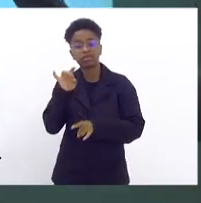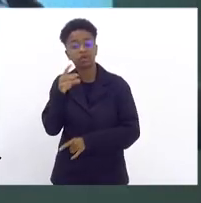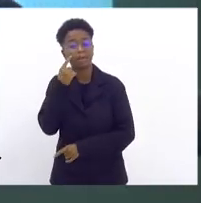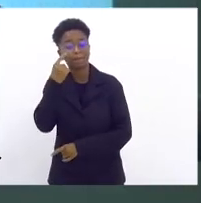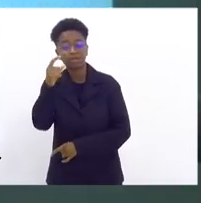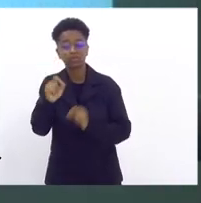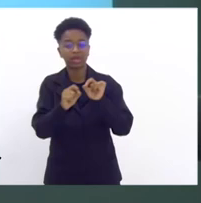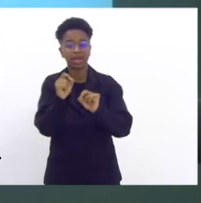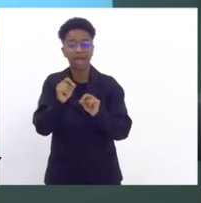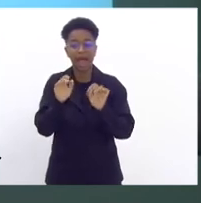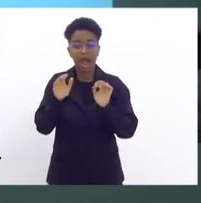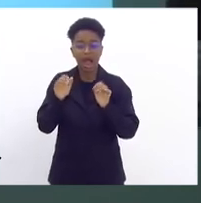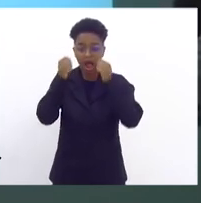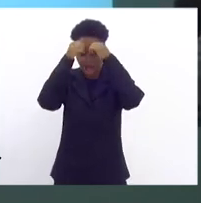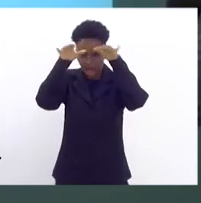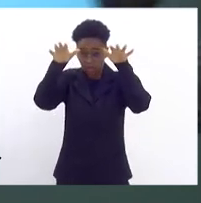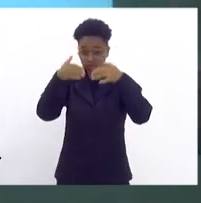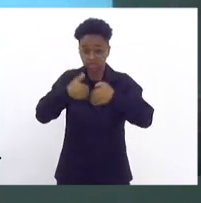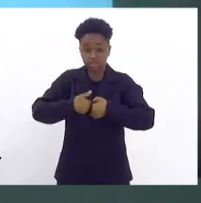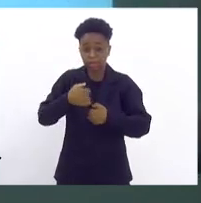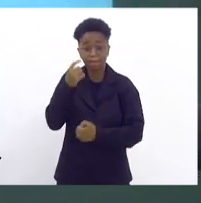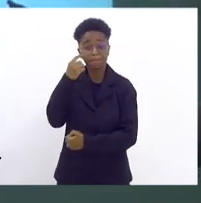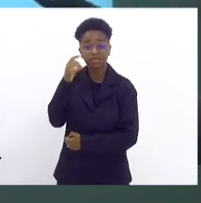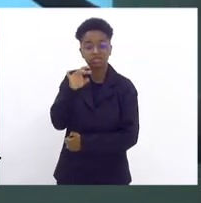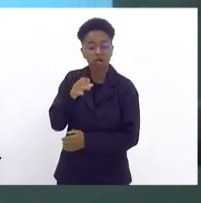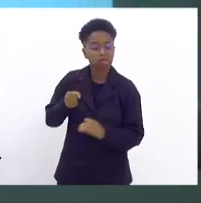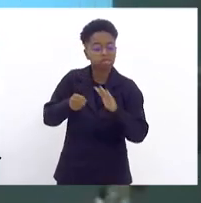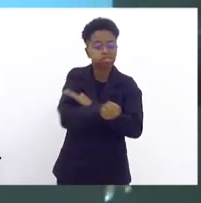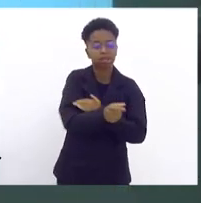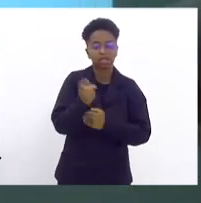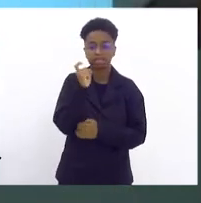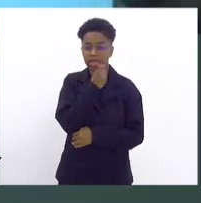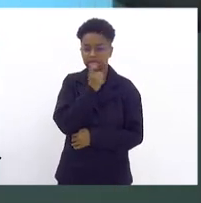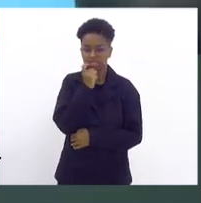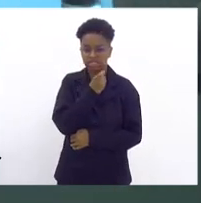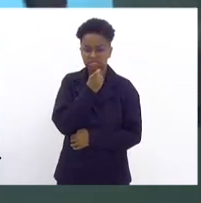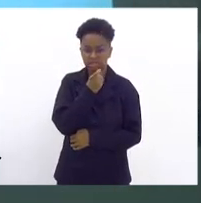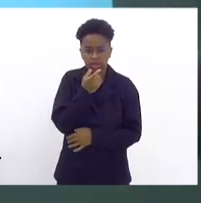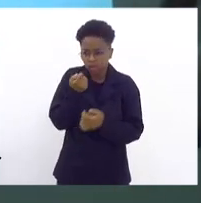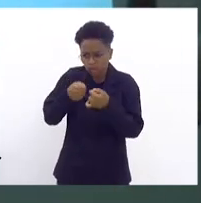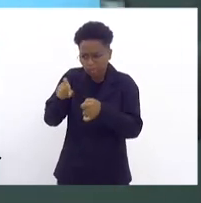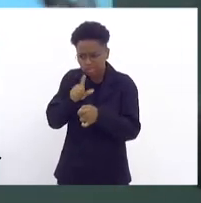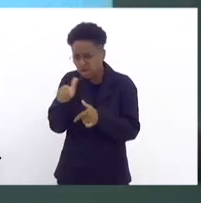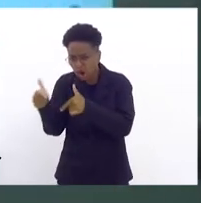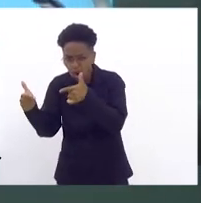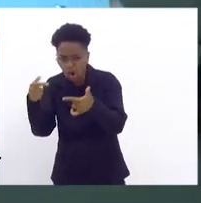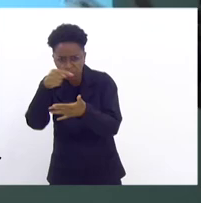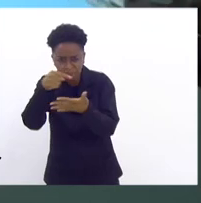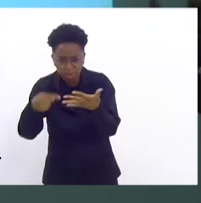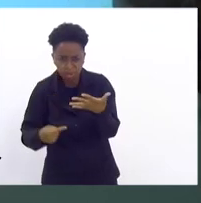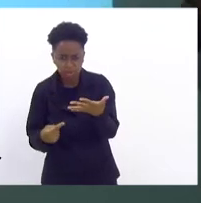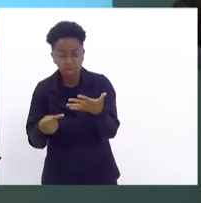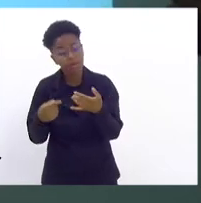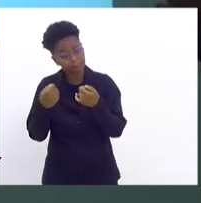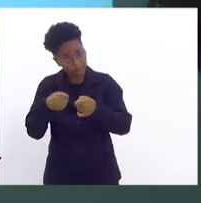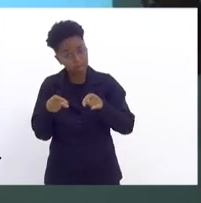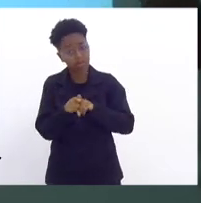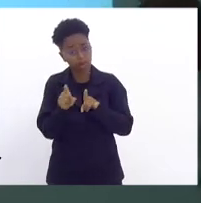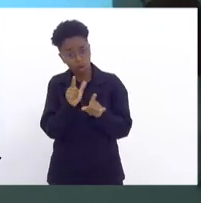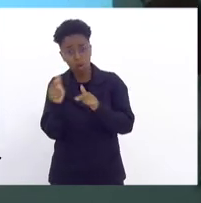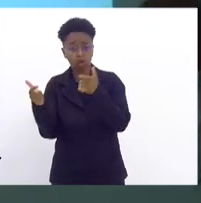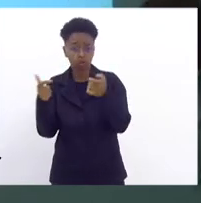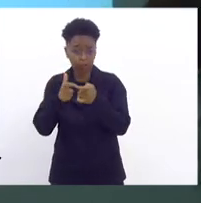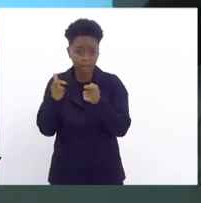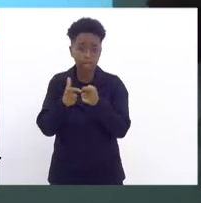autista dentista como se ele só precisasse de dentista né a gente precisa de todos tem todos os órgãos né eles precisam de todos os médicos